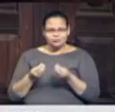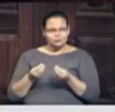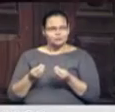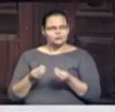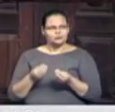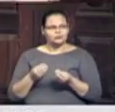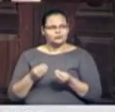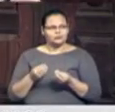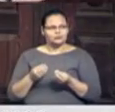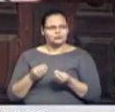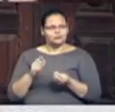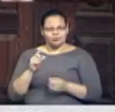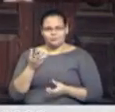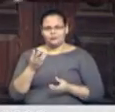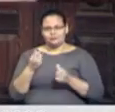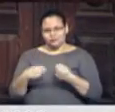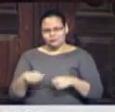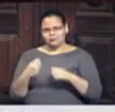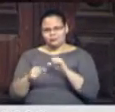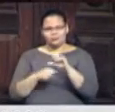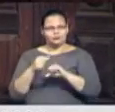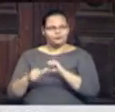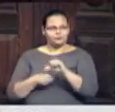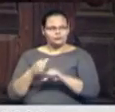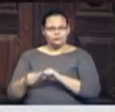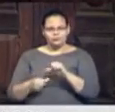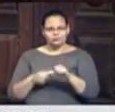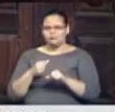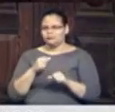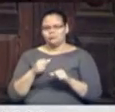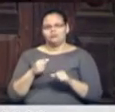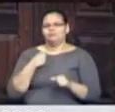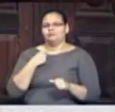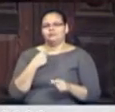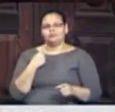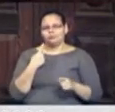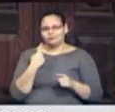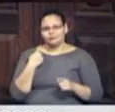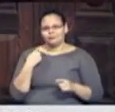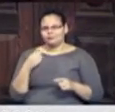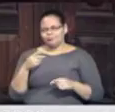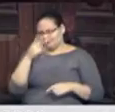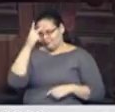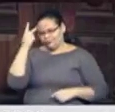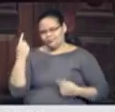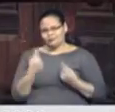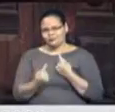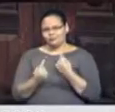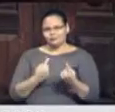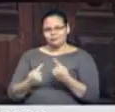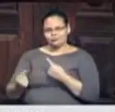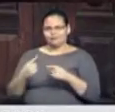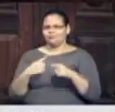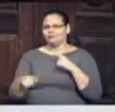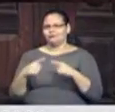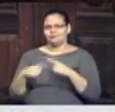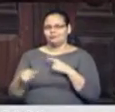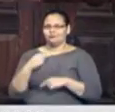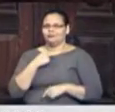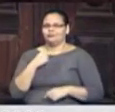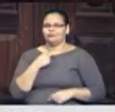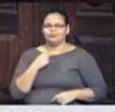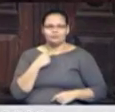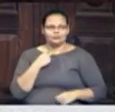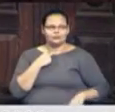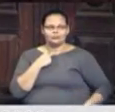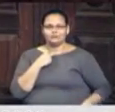outro, verdadeira muralha construída, para impedir o acesso do cidadão, da cidadã, a esta Casa